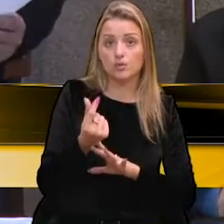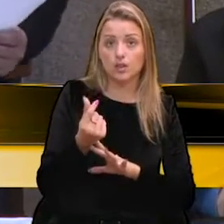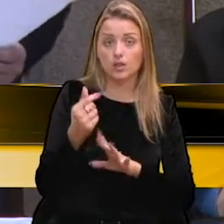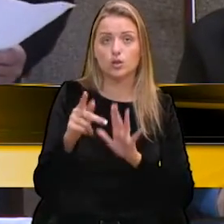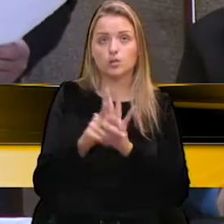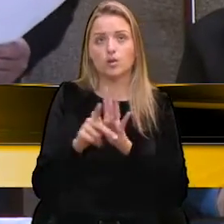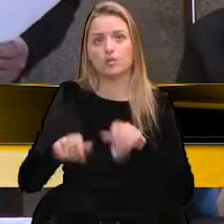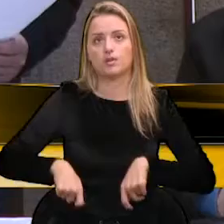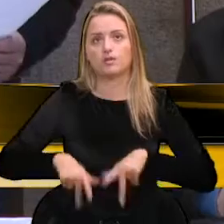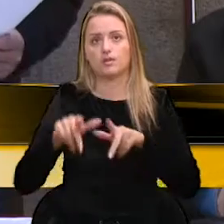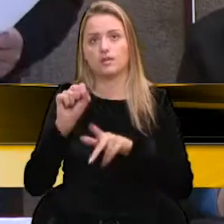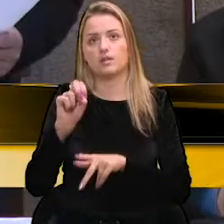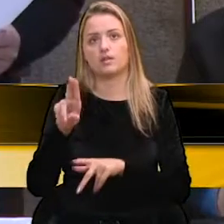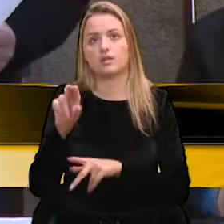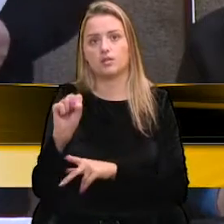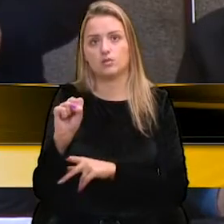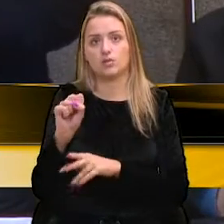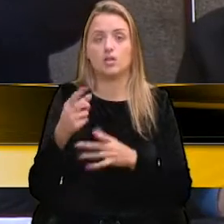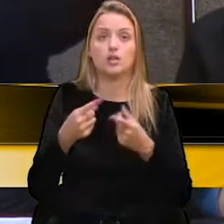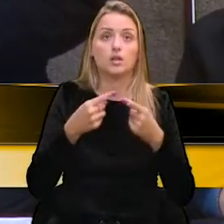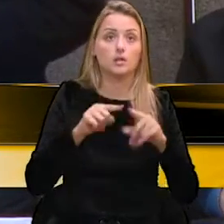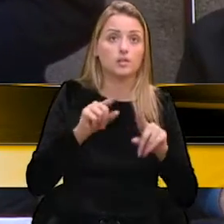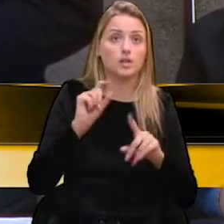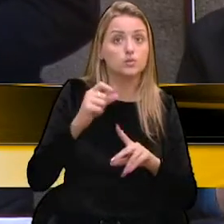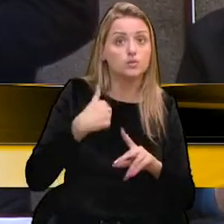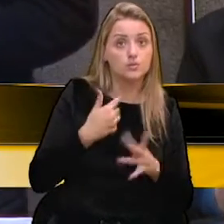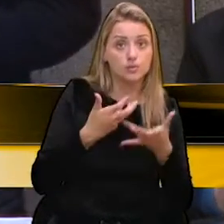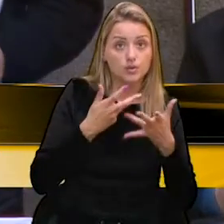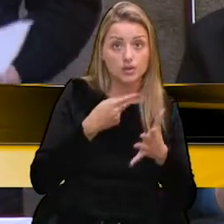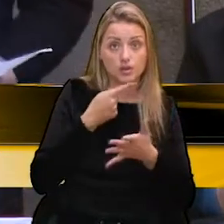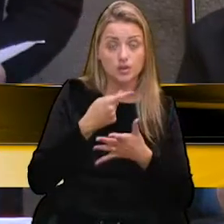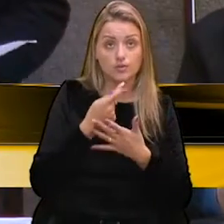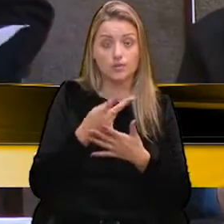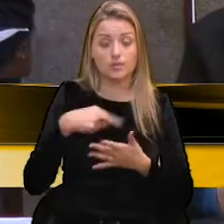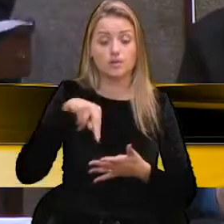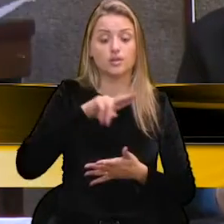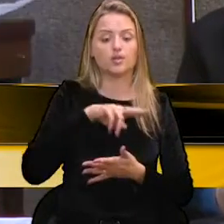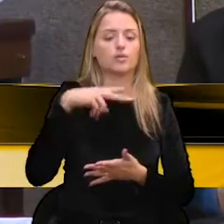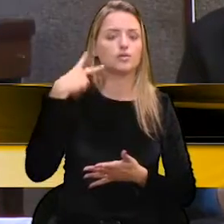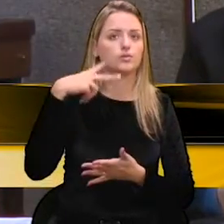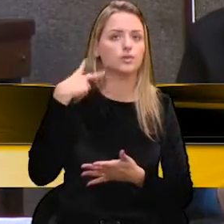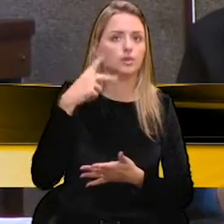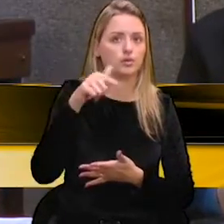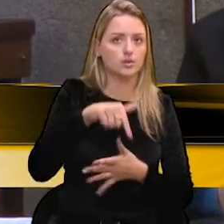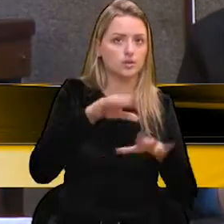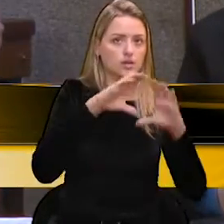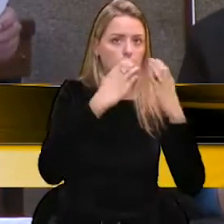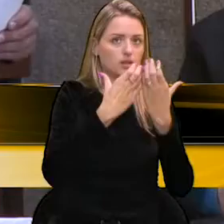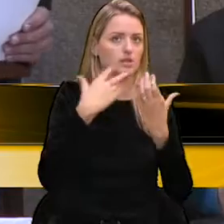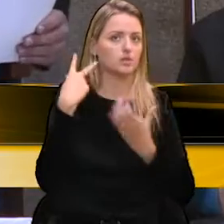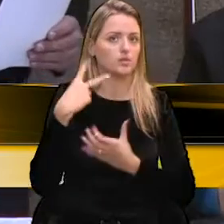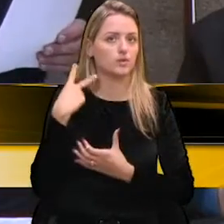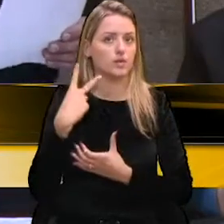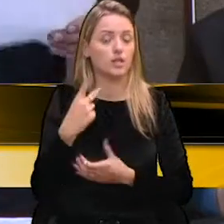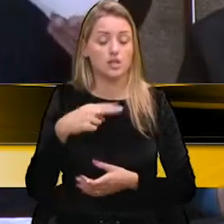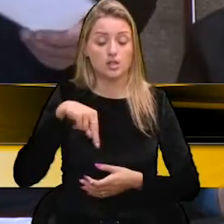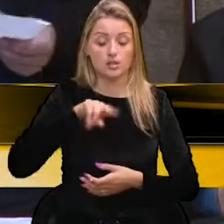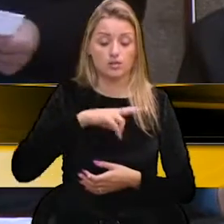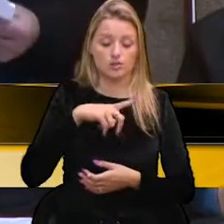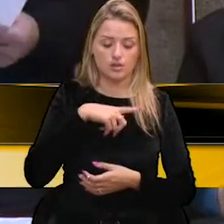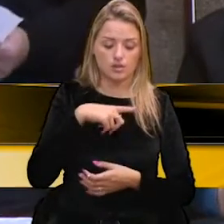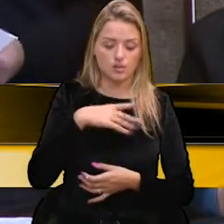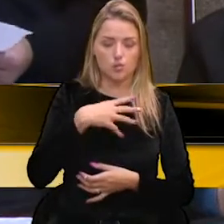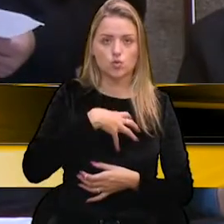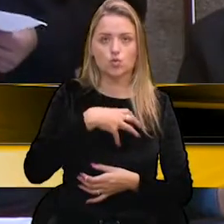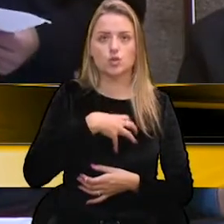SUS, tudo bem. O que eu quero dizer para vocês é que nós, vereadores aqui nessa casa, nós temos aí aquele modo